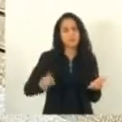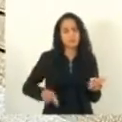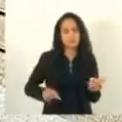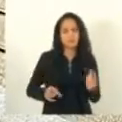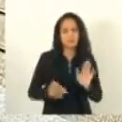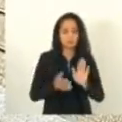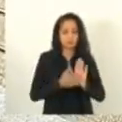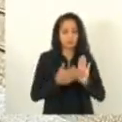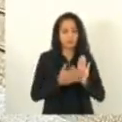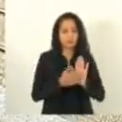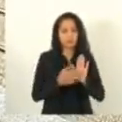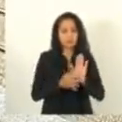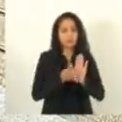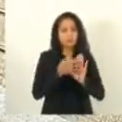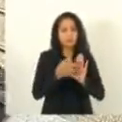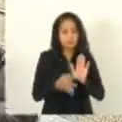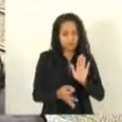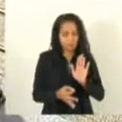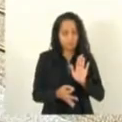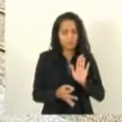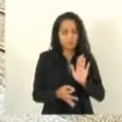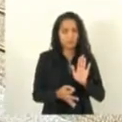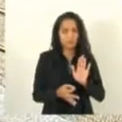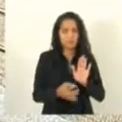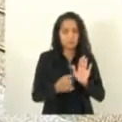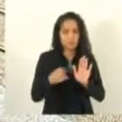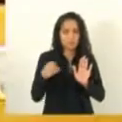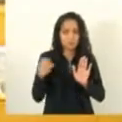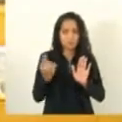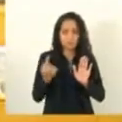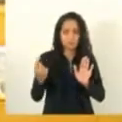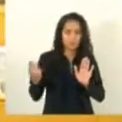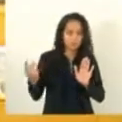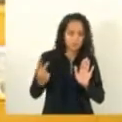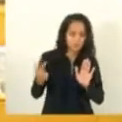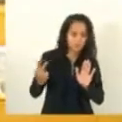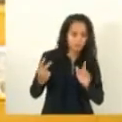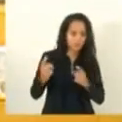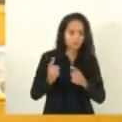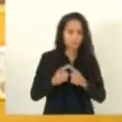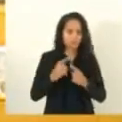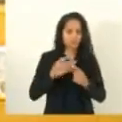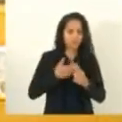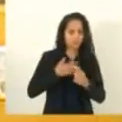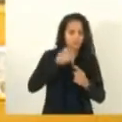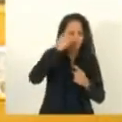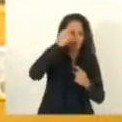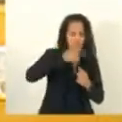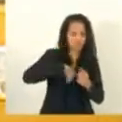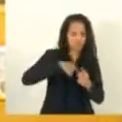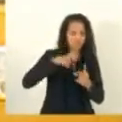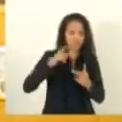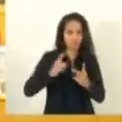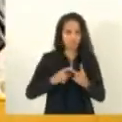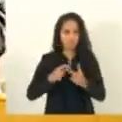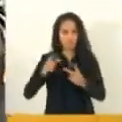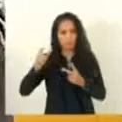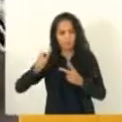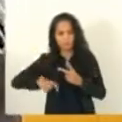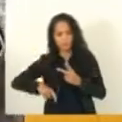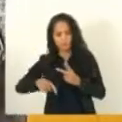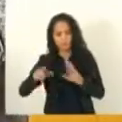uma proposta, visto que nós dois, eu e o senhor, há poucos dias,